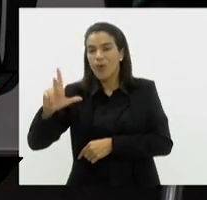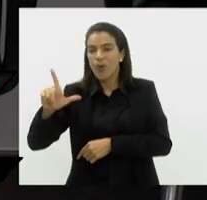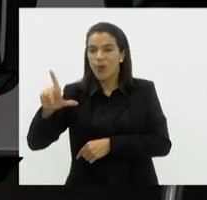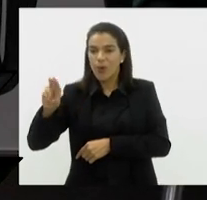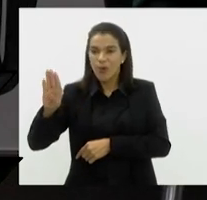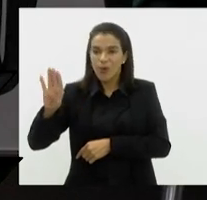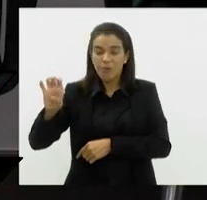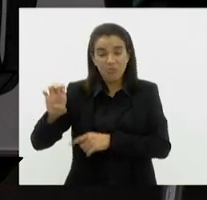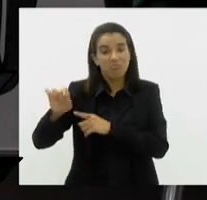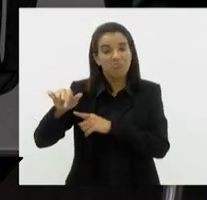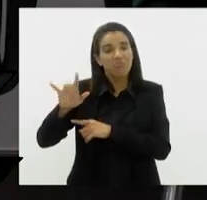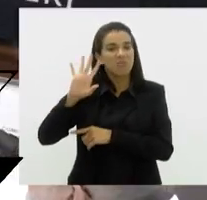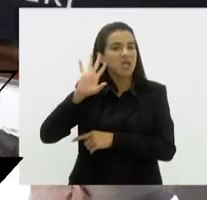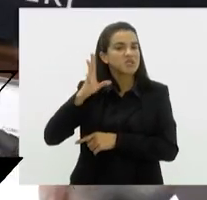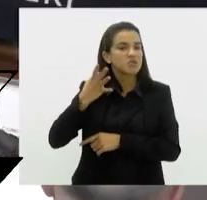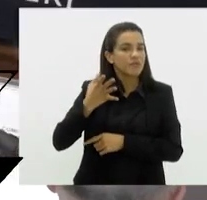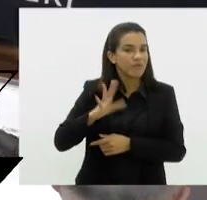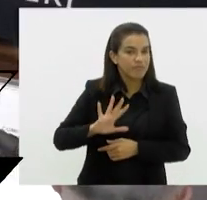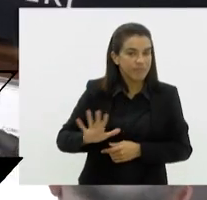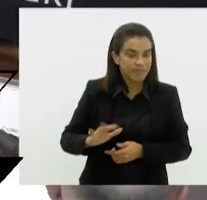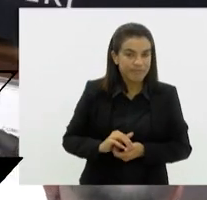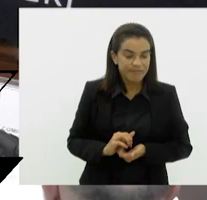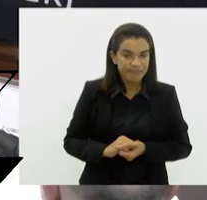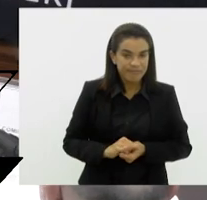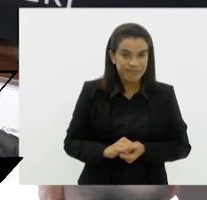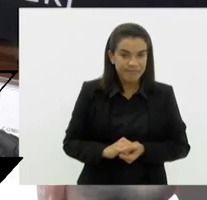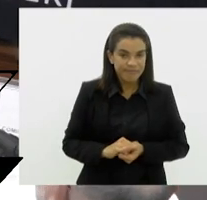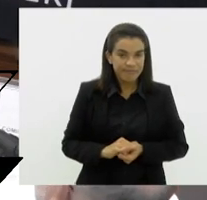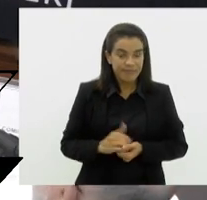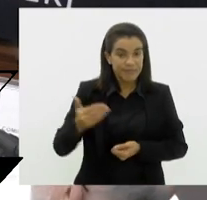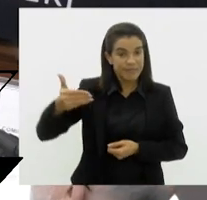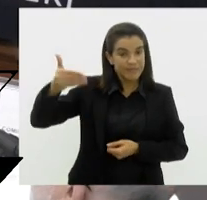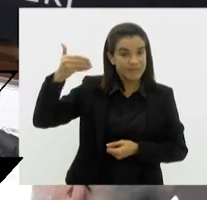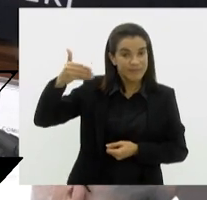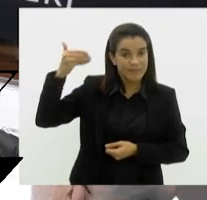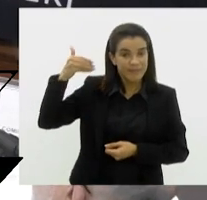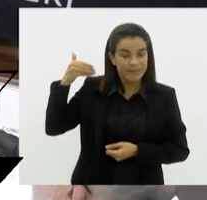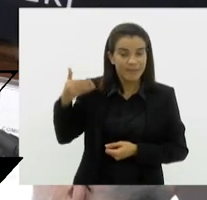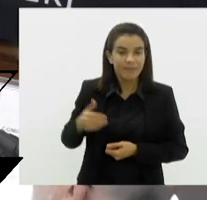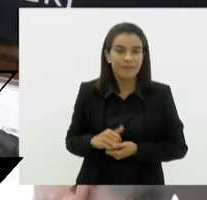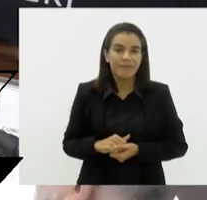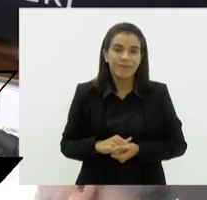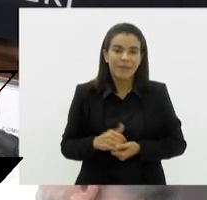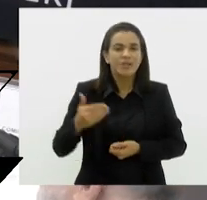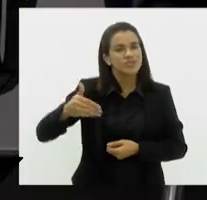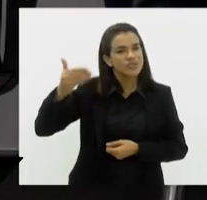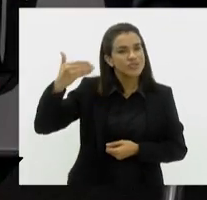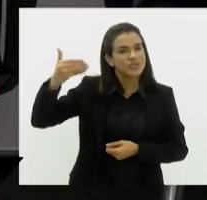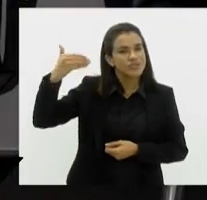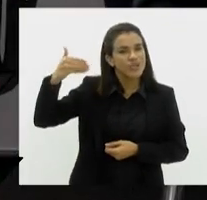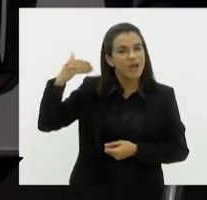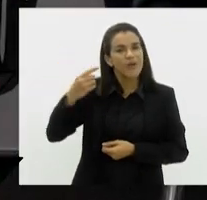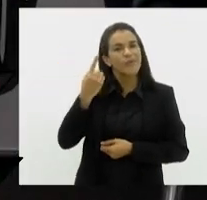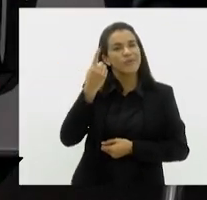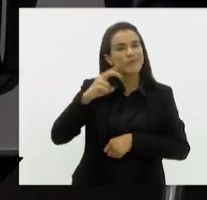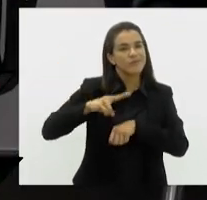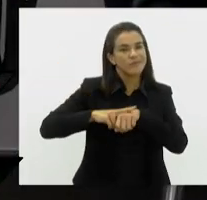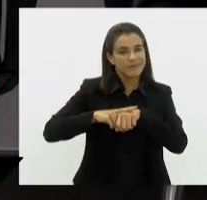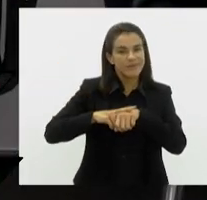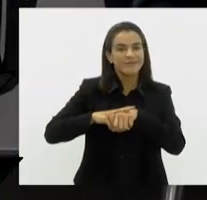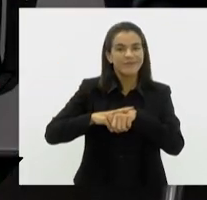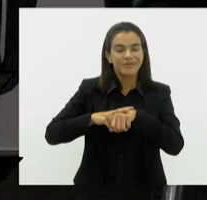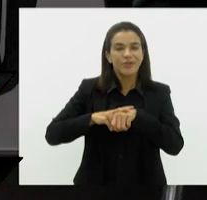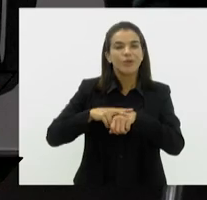Perfeito. A gente adotou essa solução em outros momentos. Como a gente já fez lá atrás, uma vez,